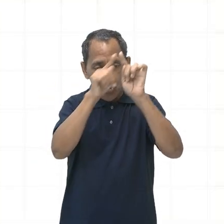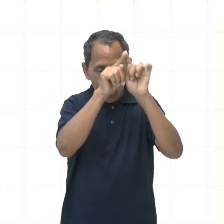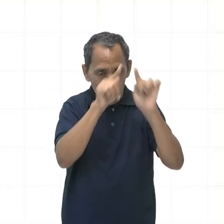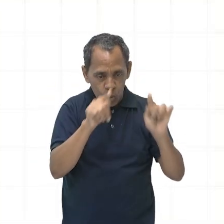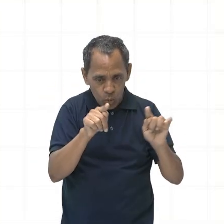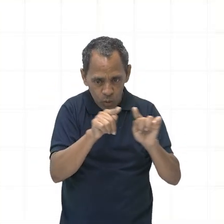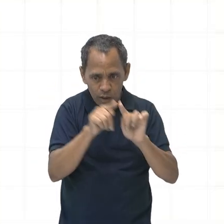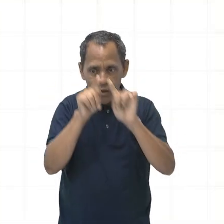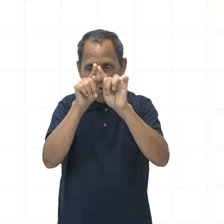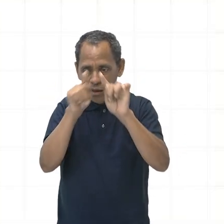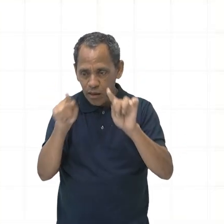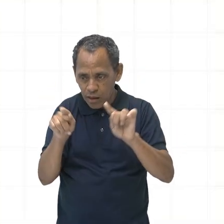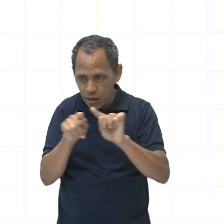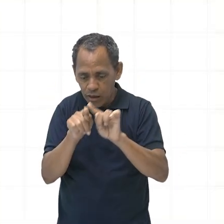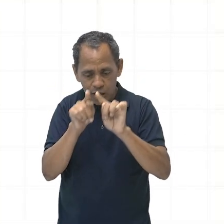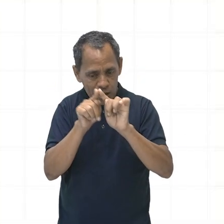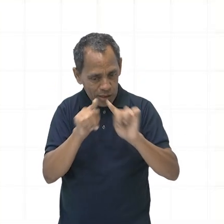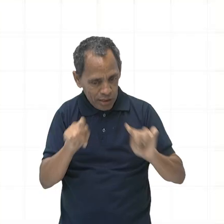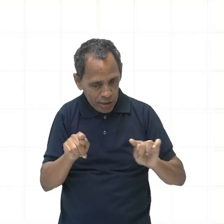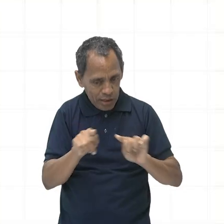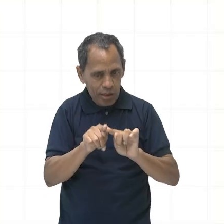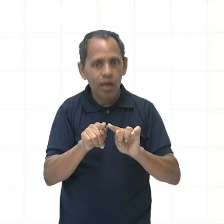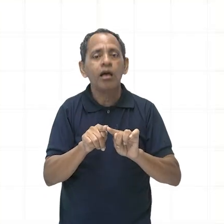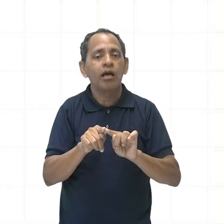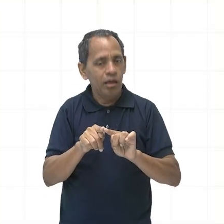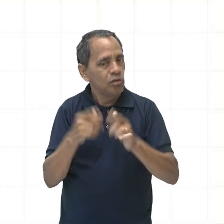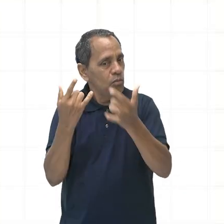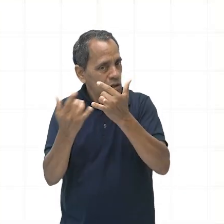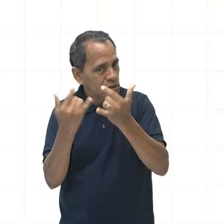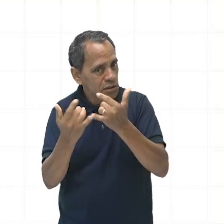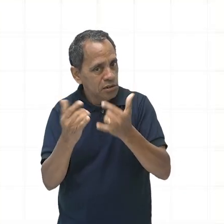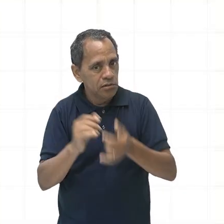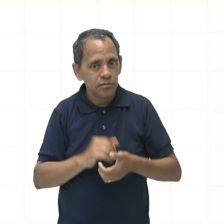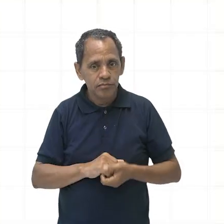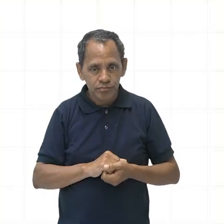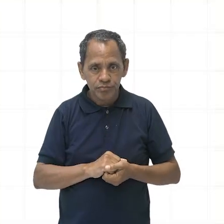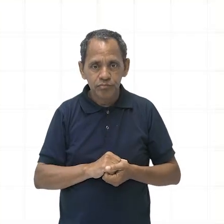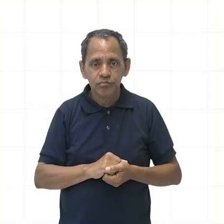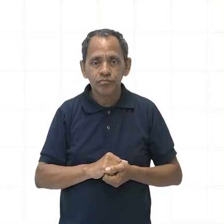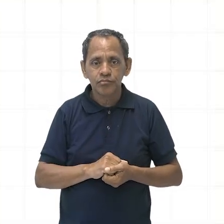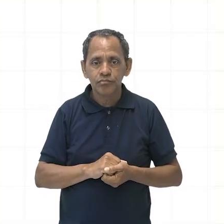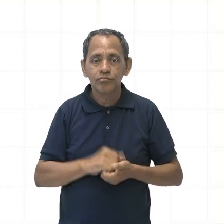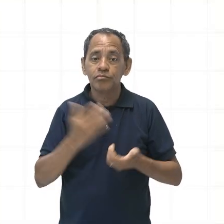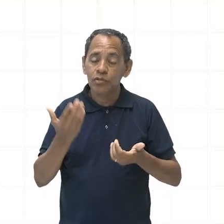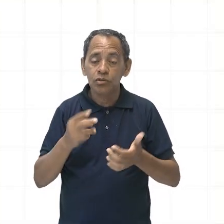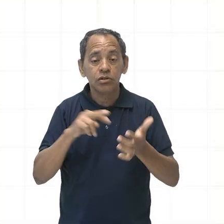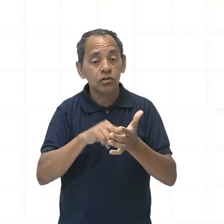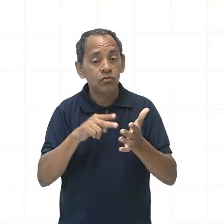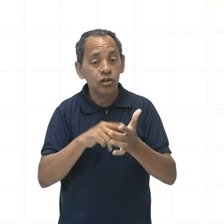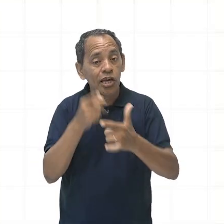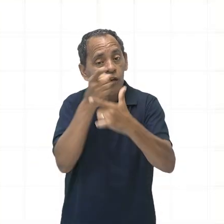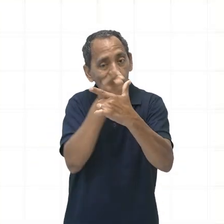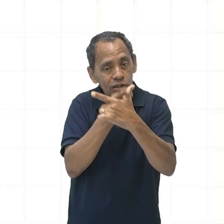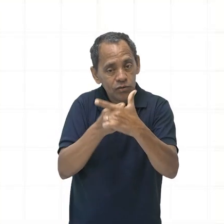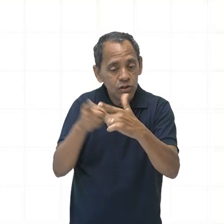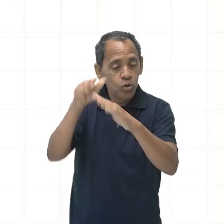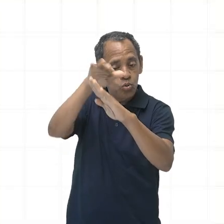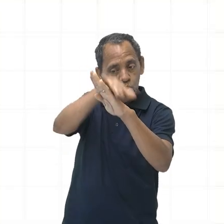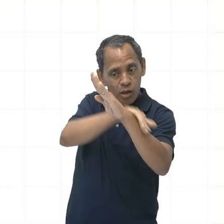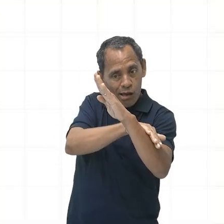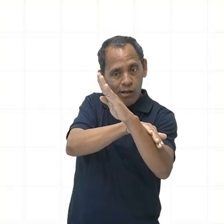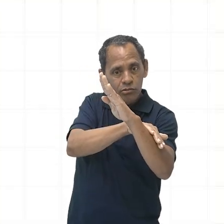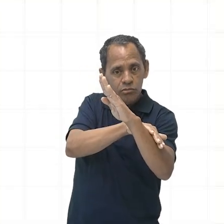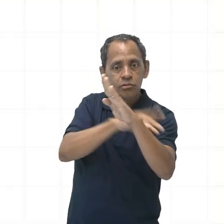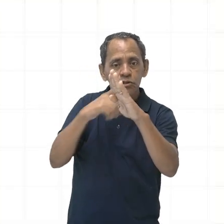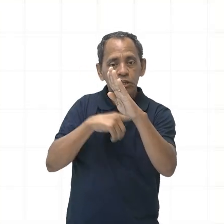são semelhantes. E também, se os triângulos são semelhantes, significa que a divisão dos seus lados